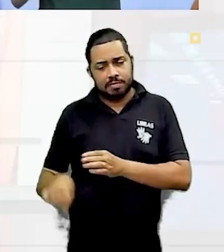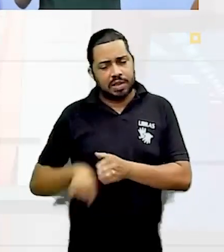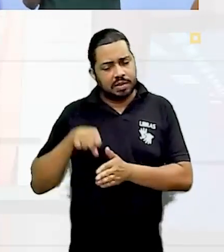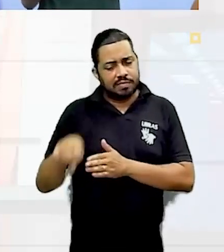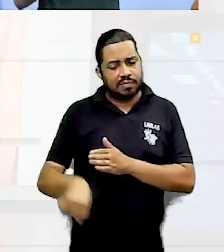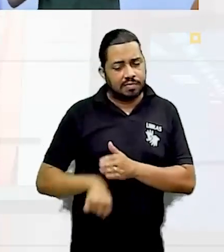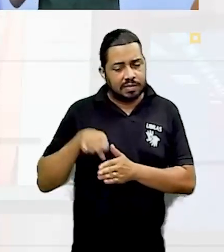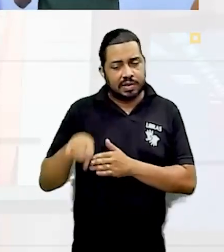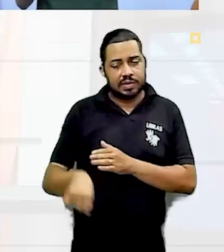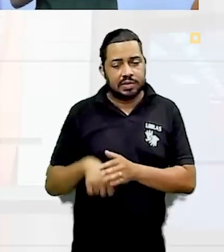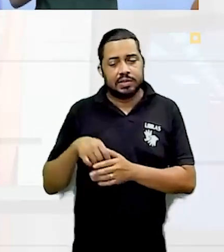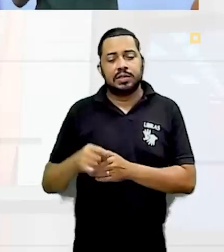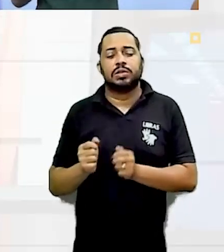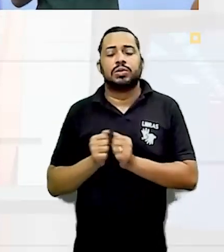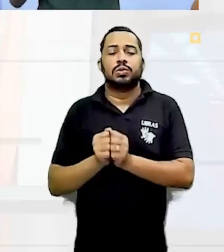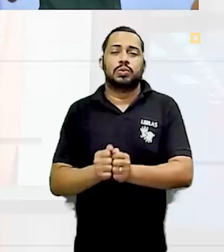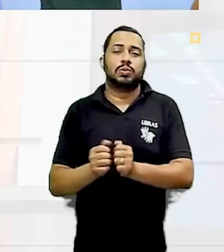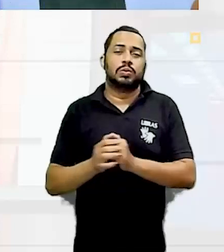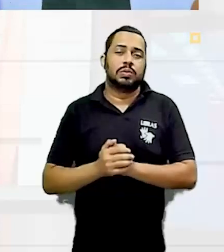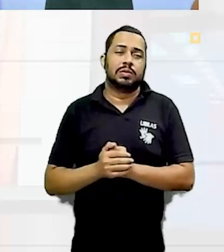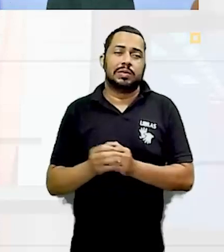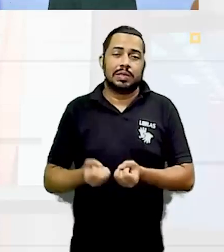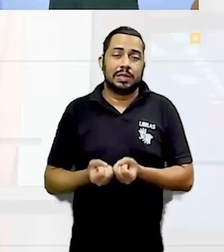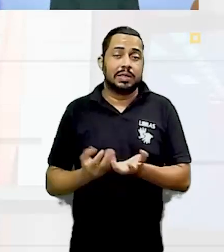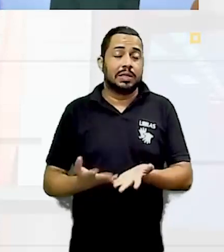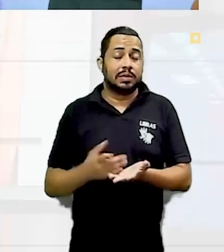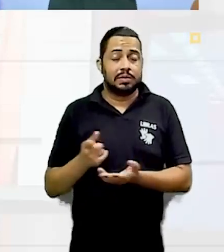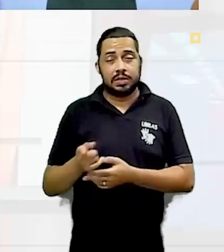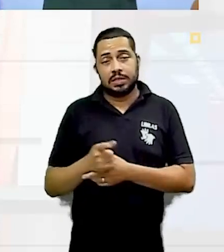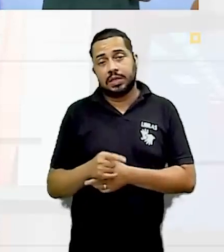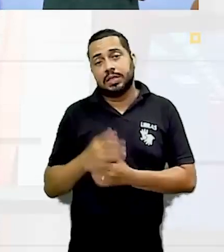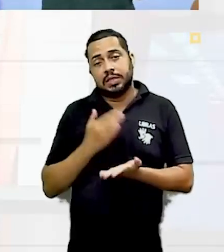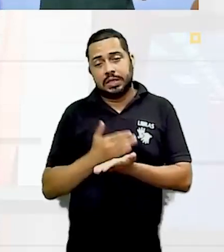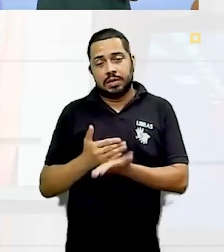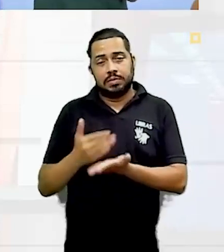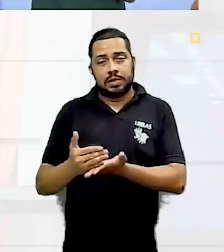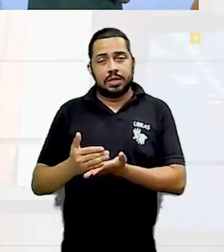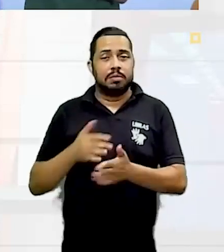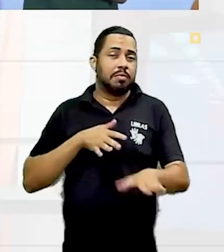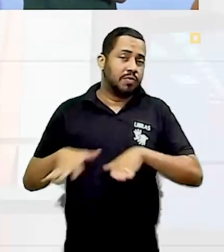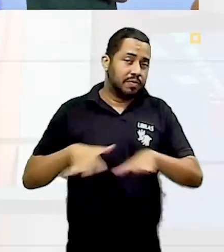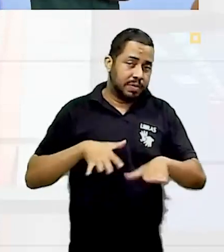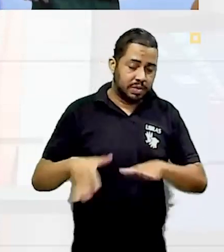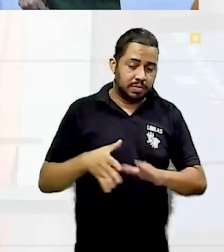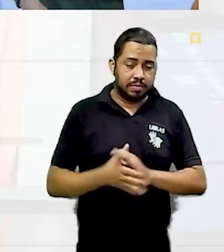imagem ficava girando junto com a manivela, dando assim essa impressão de sequência, de movimento.